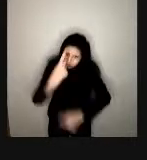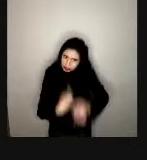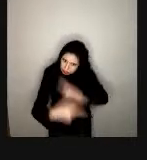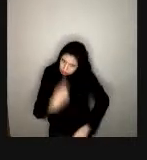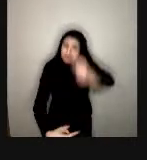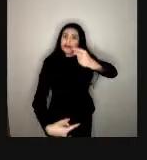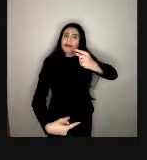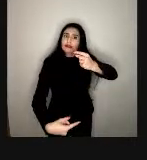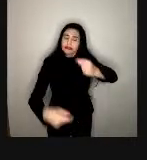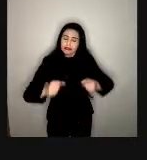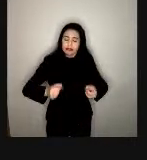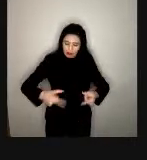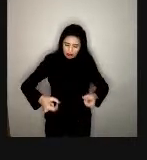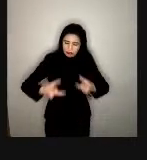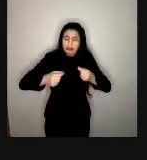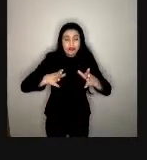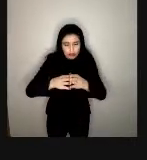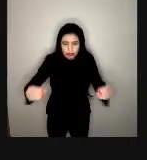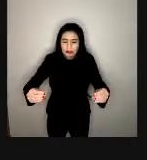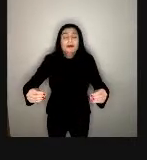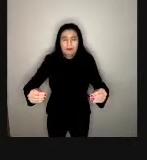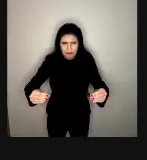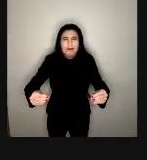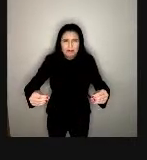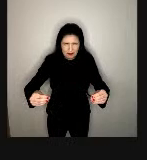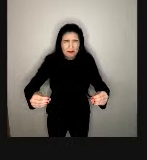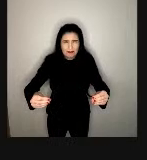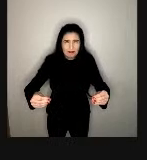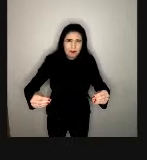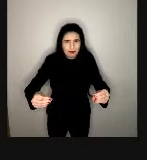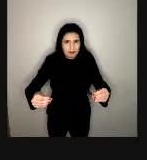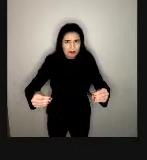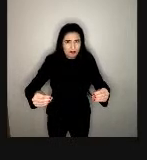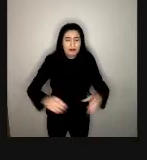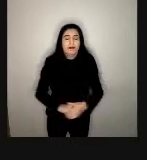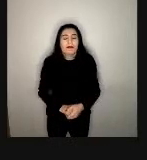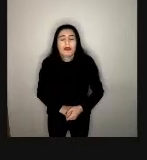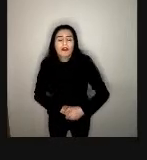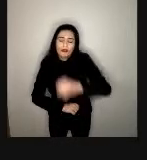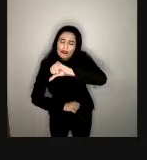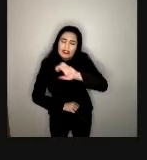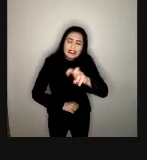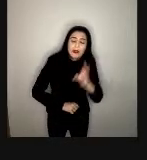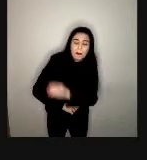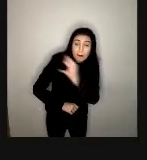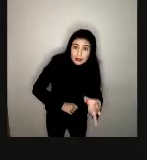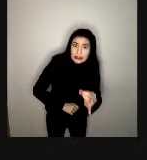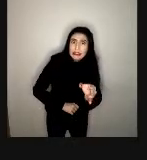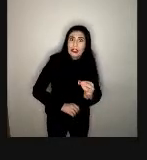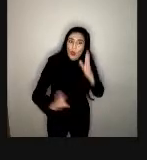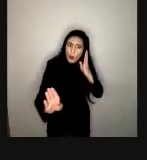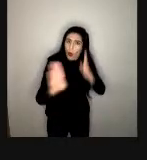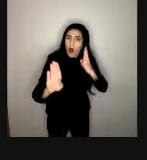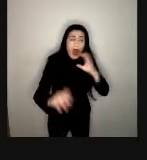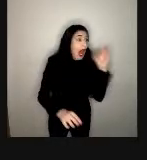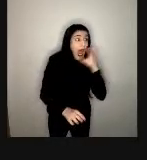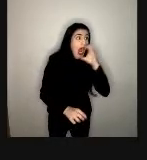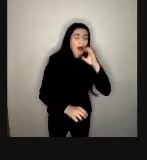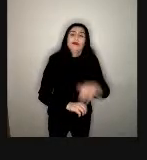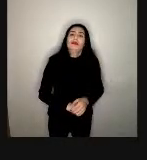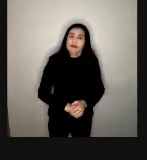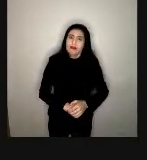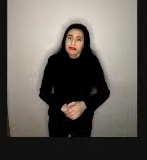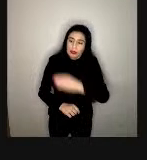detecção tardia. 95 a 100% de chance de cura, quando você detecta cedo. Por isso é